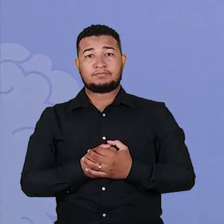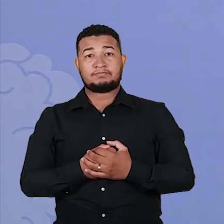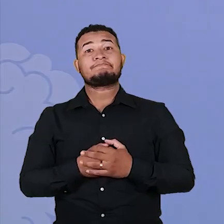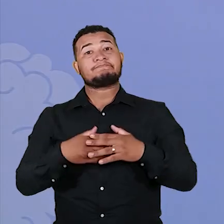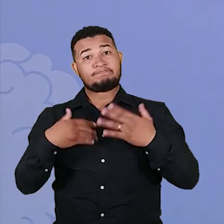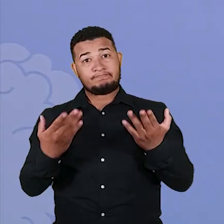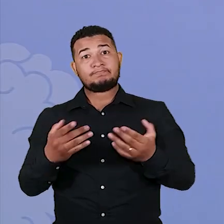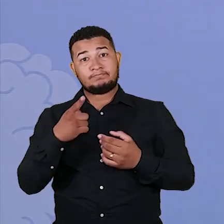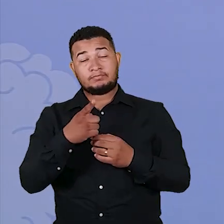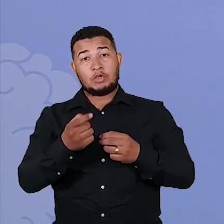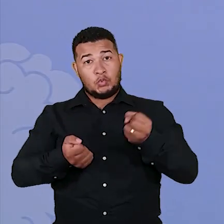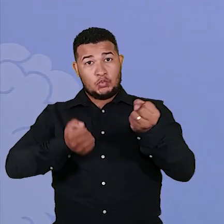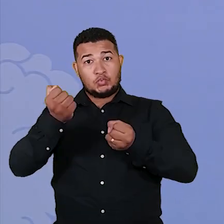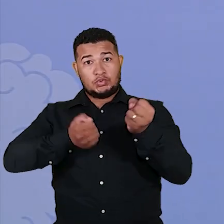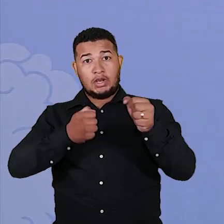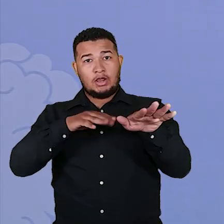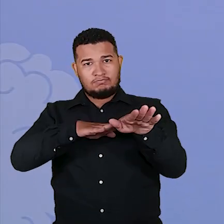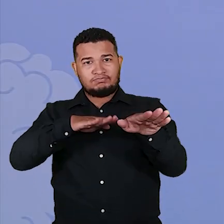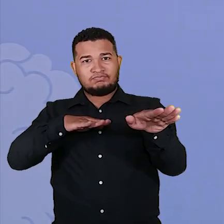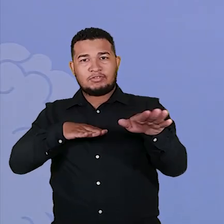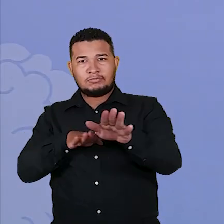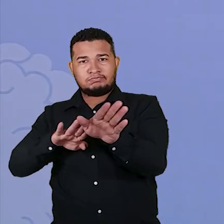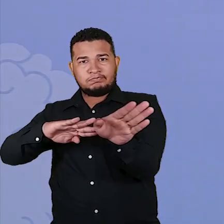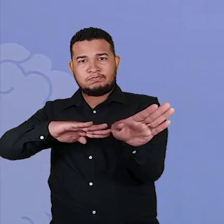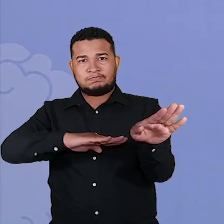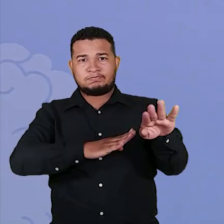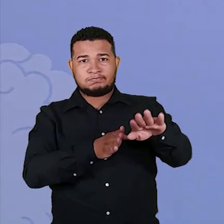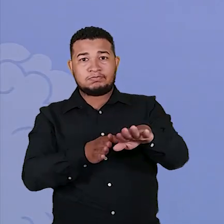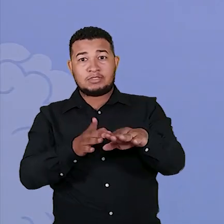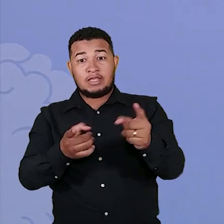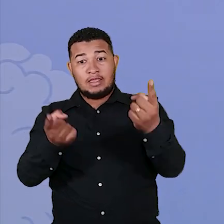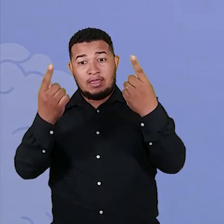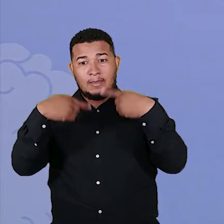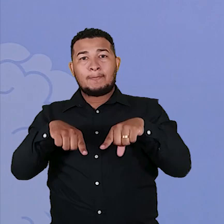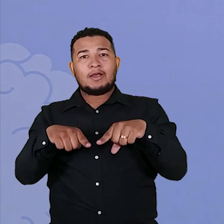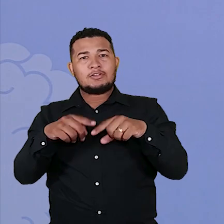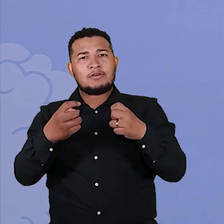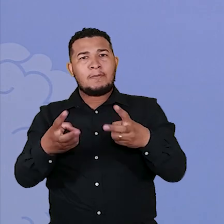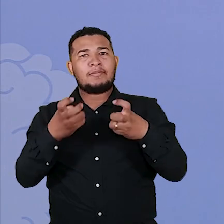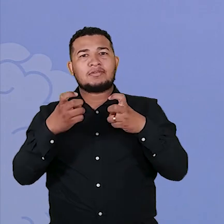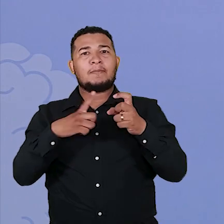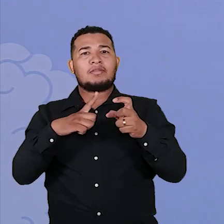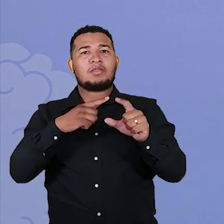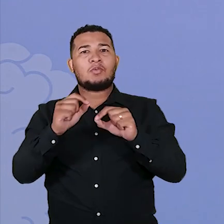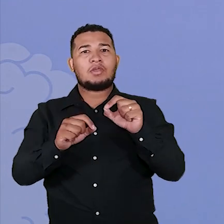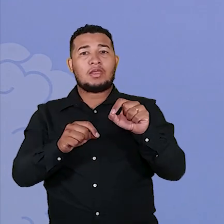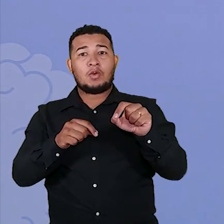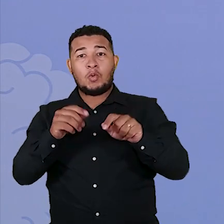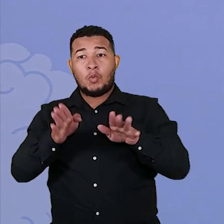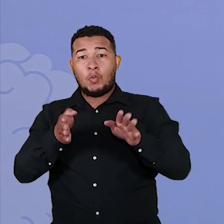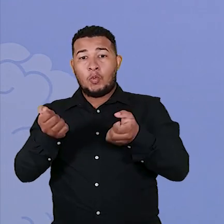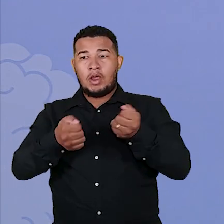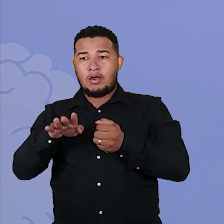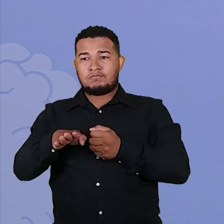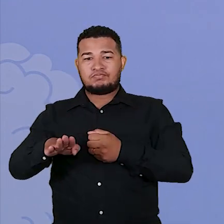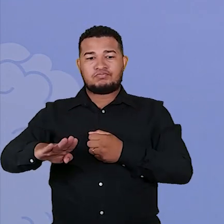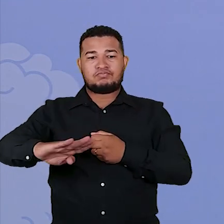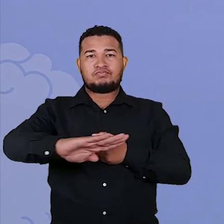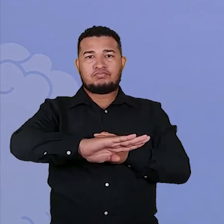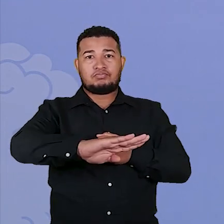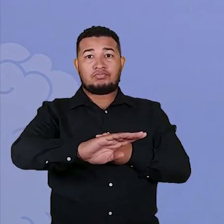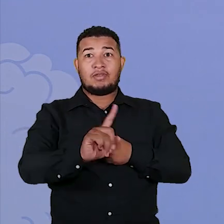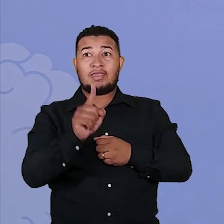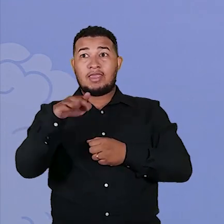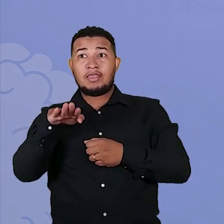bom então os carros eles é na parte de baixo do vídeo vocês vêm os carros virão em